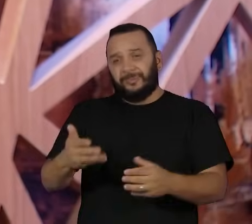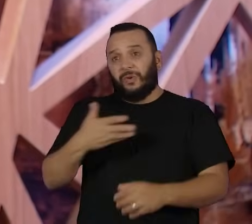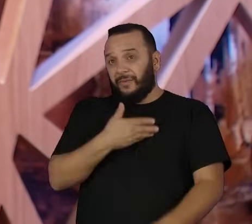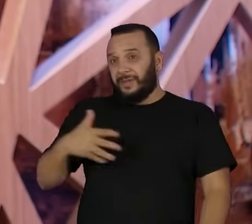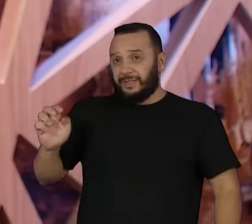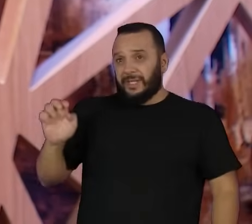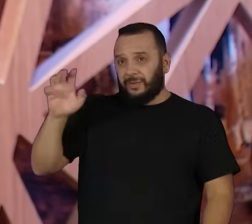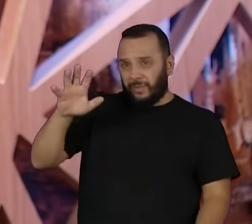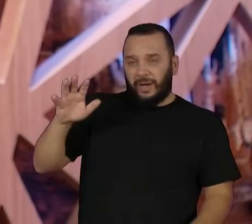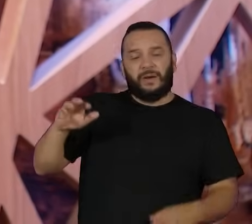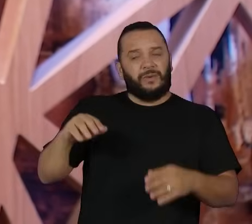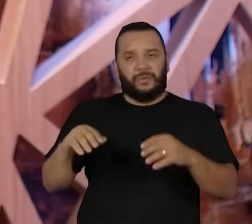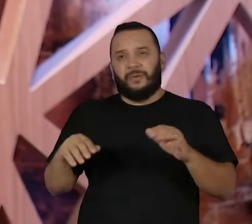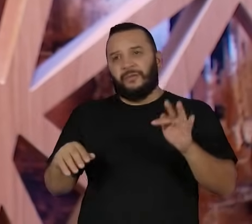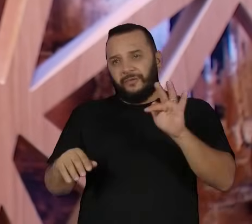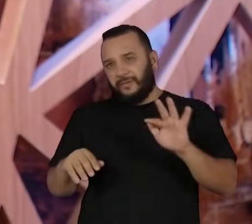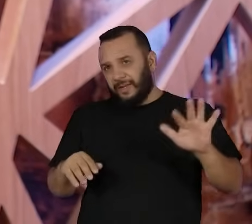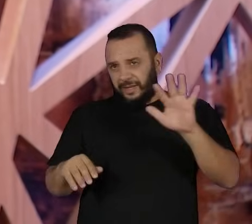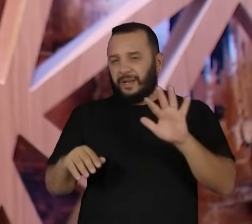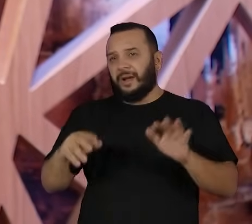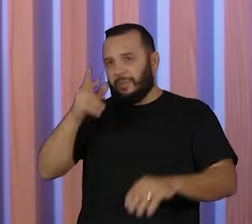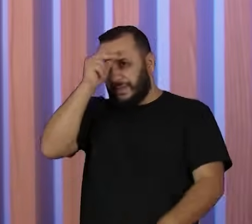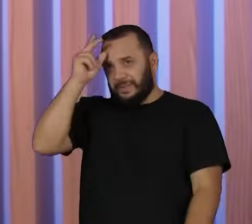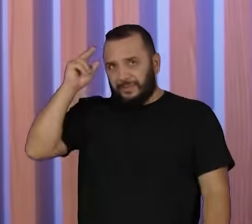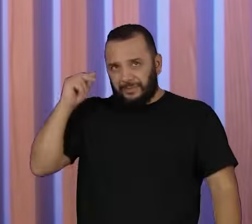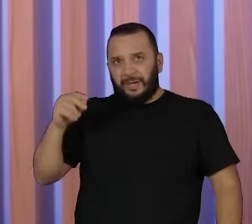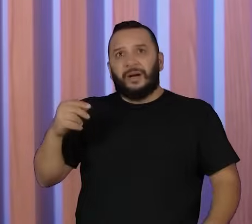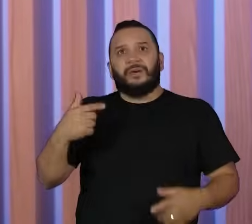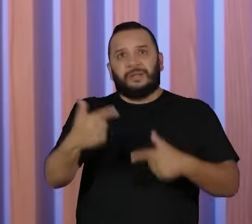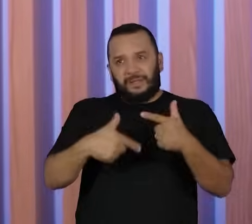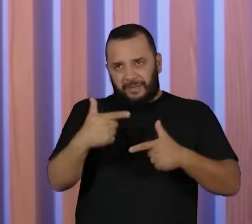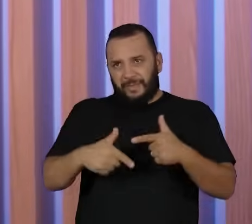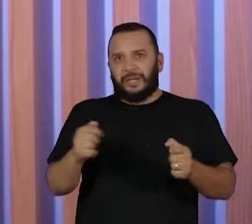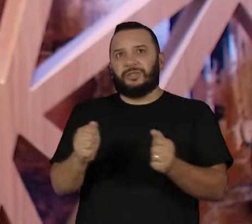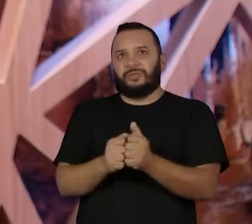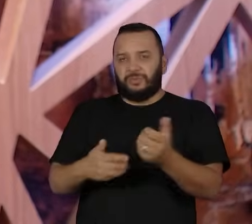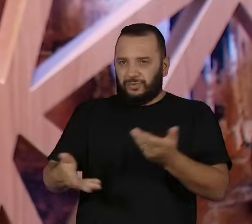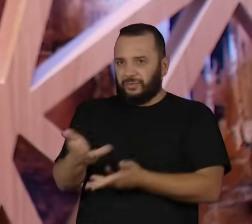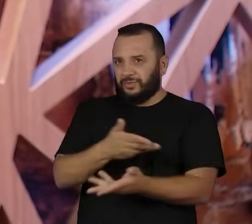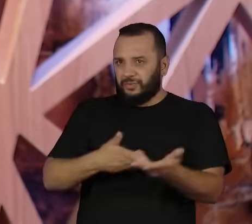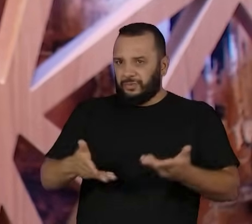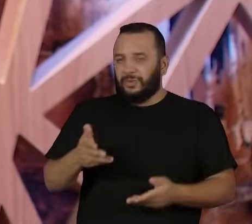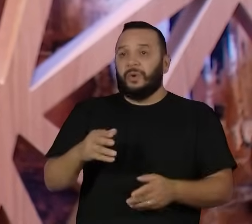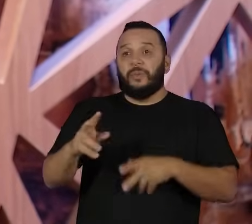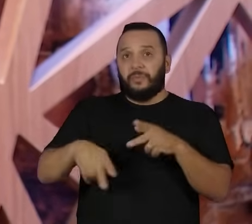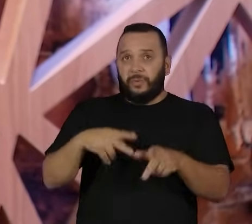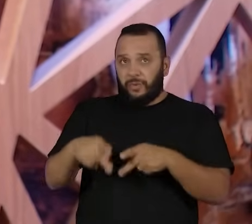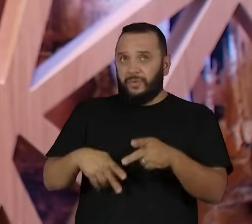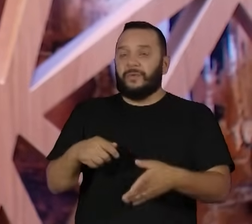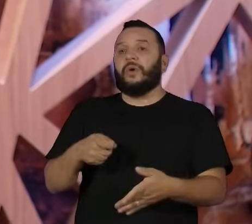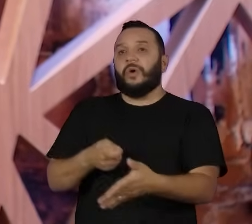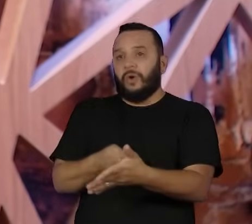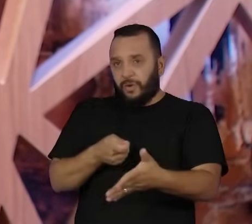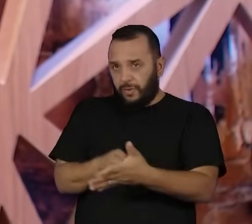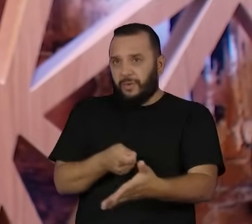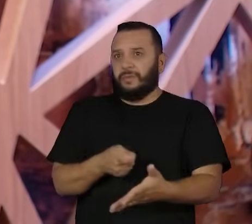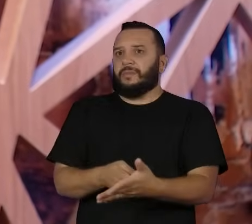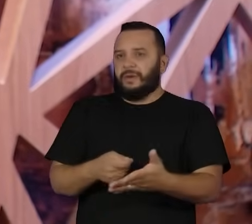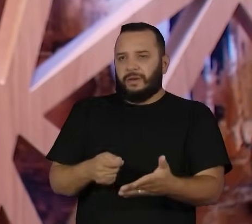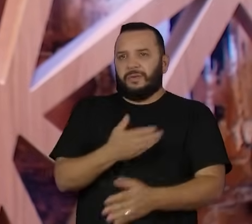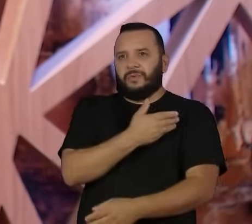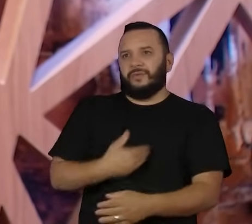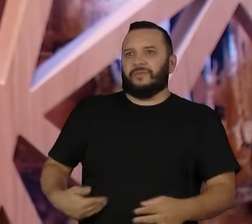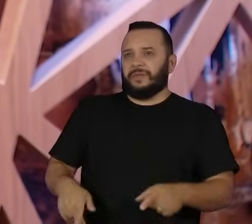federais, municipais precisam atuar de forma conjunta, a população precisa cobrar do governo e das